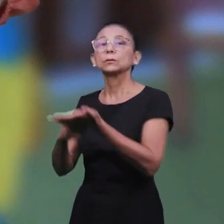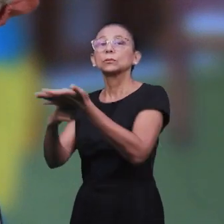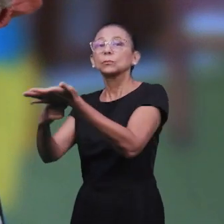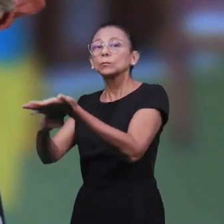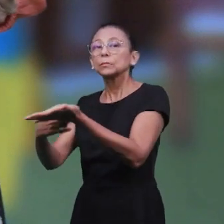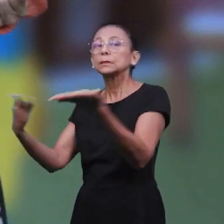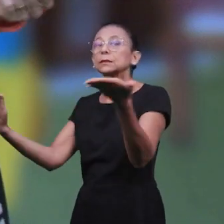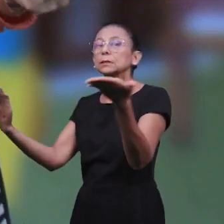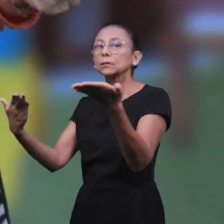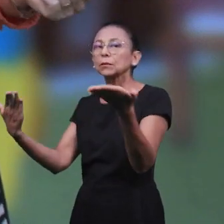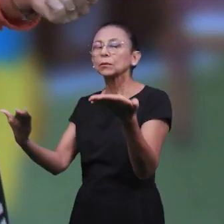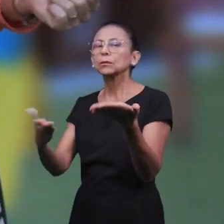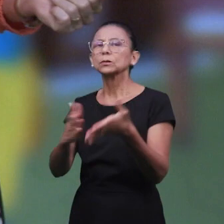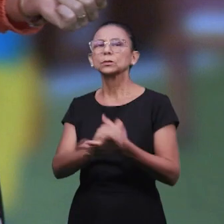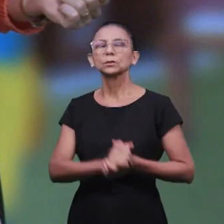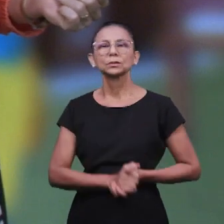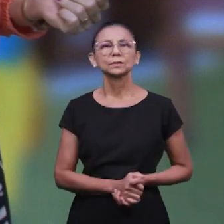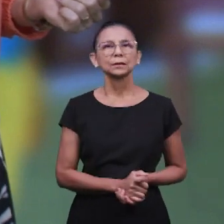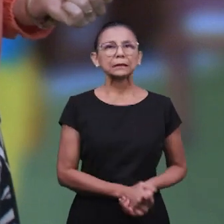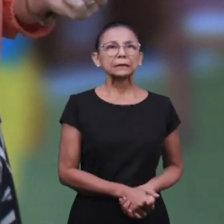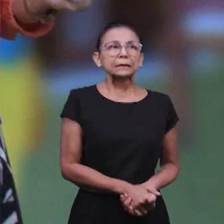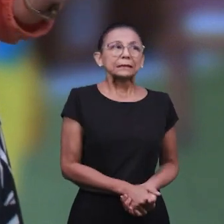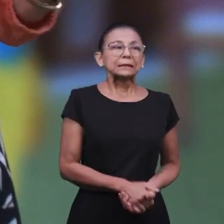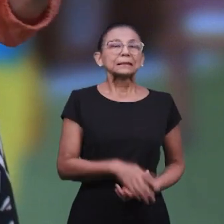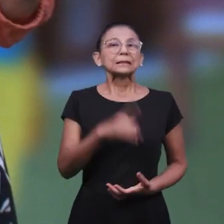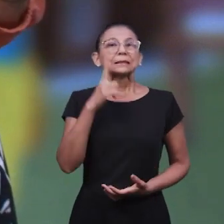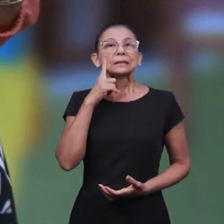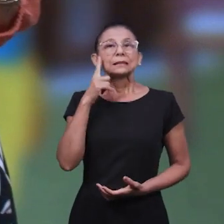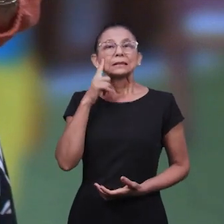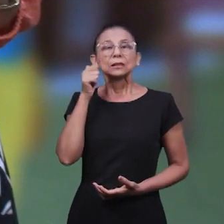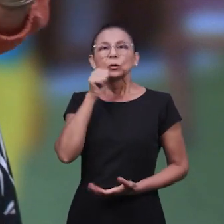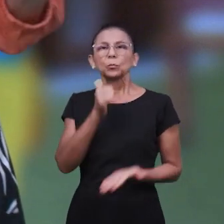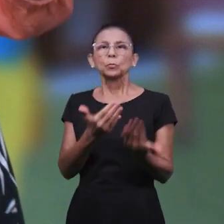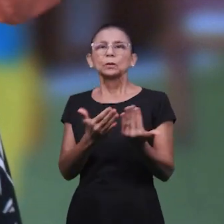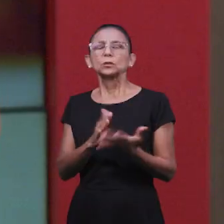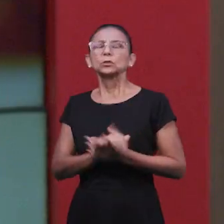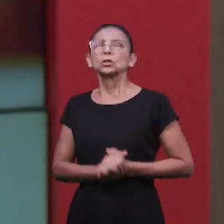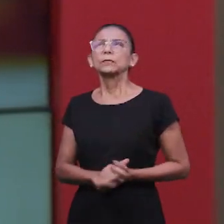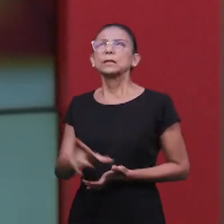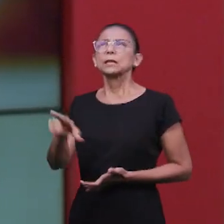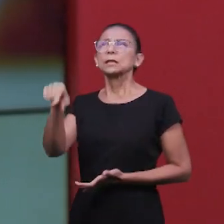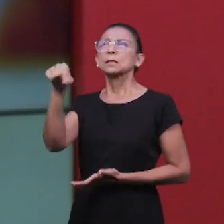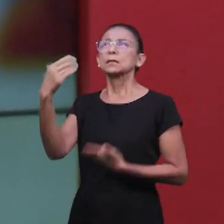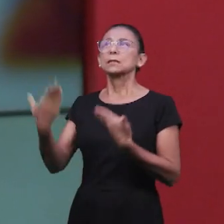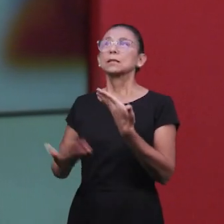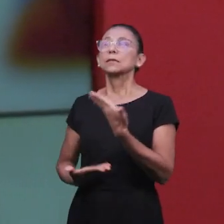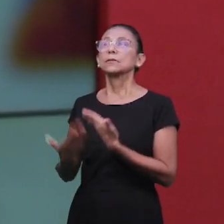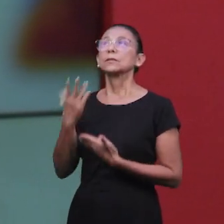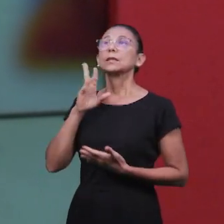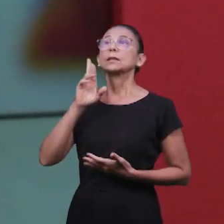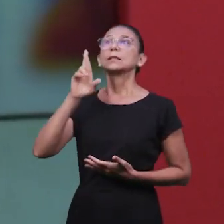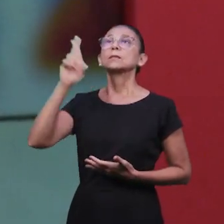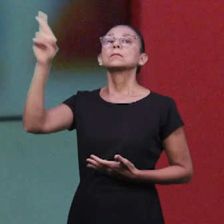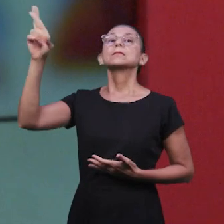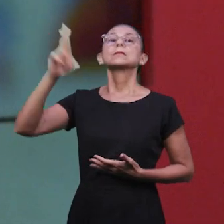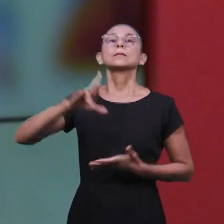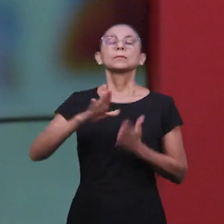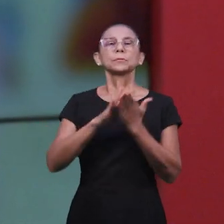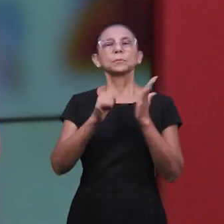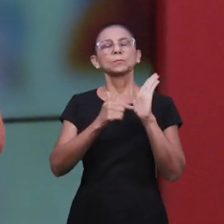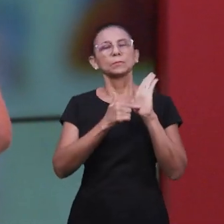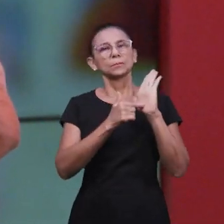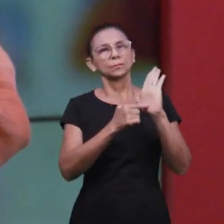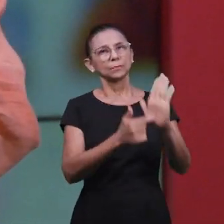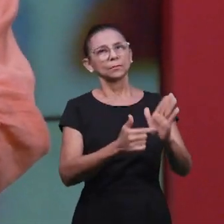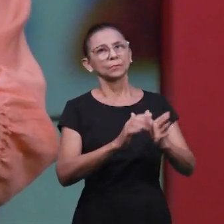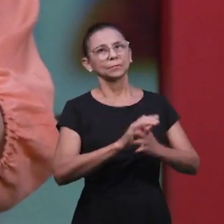respeito de uma jovem que foi definida em servir ao Senhor. A Bíblia nos conta a respeito